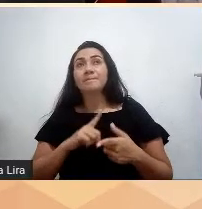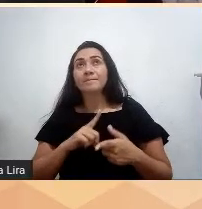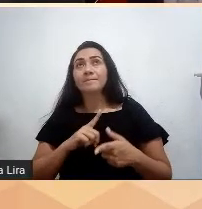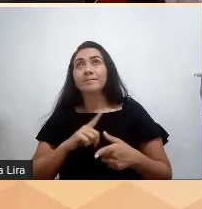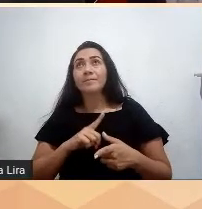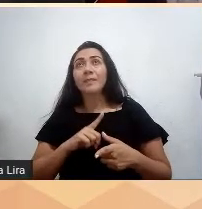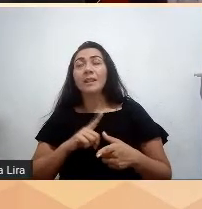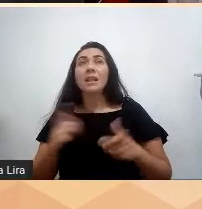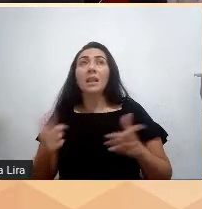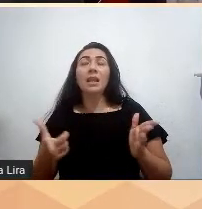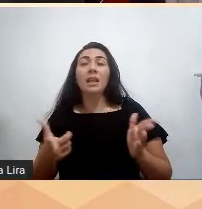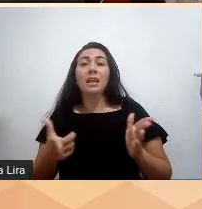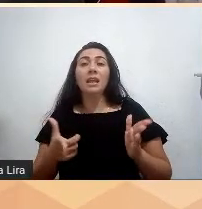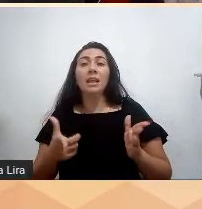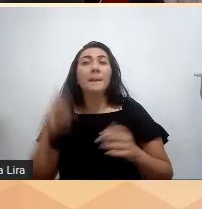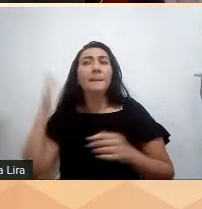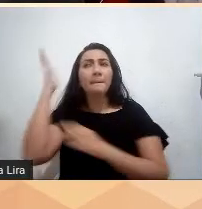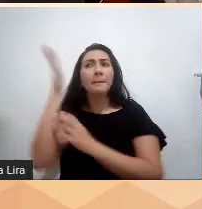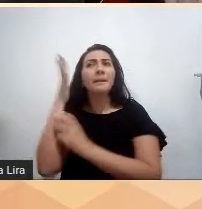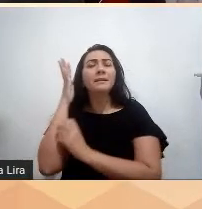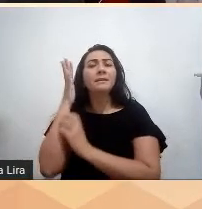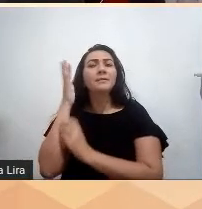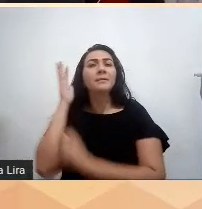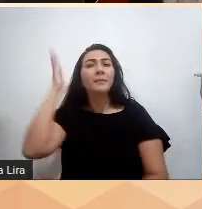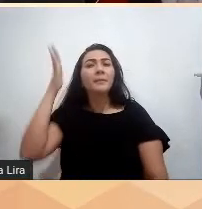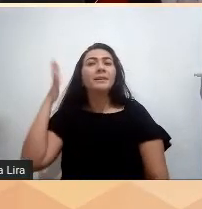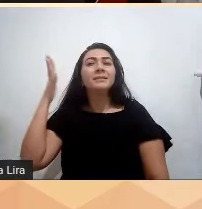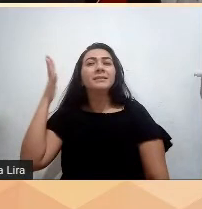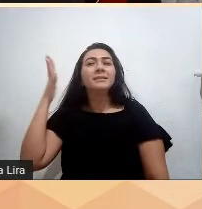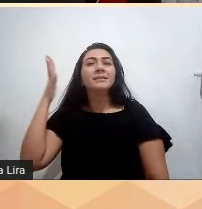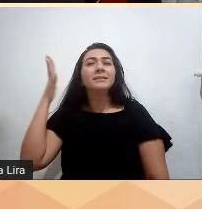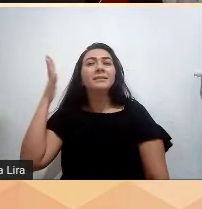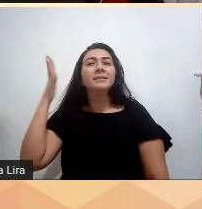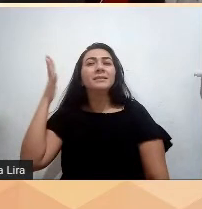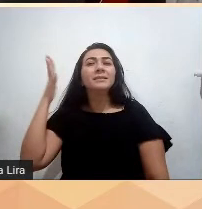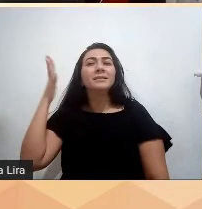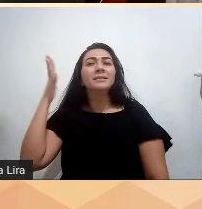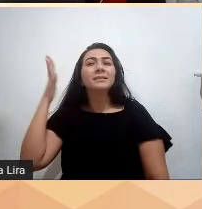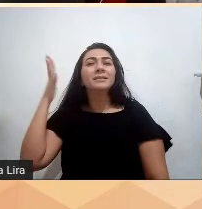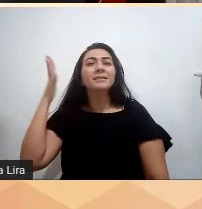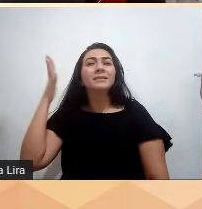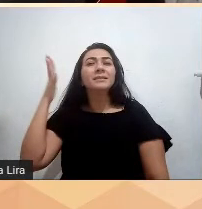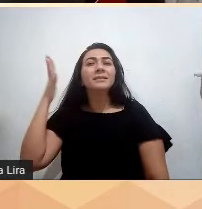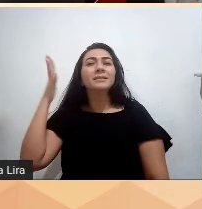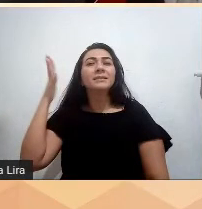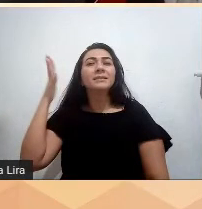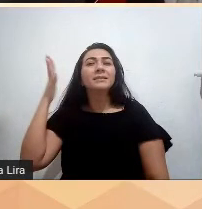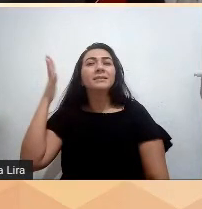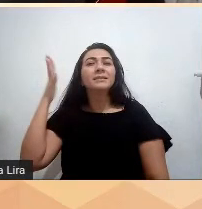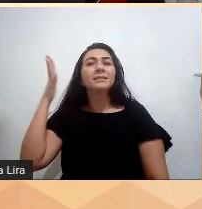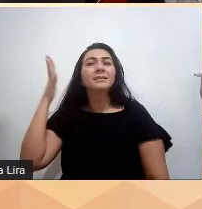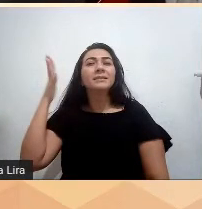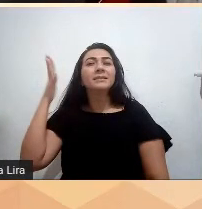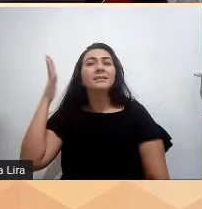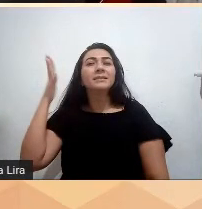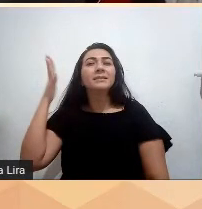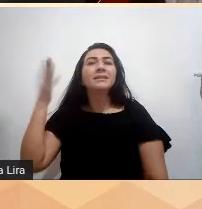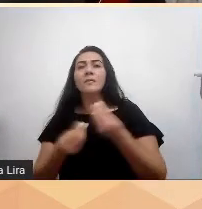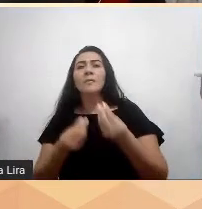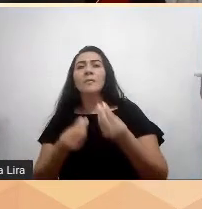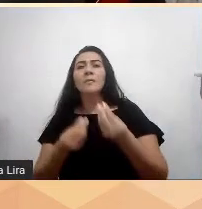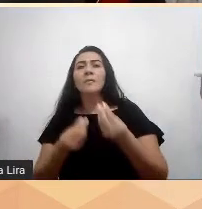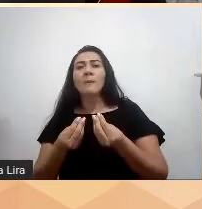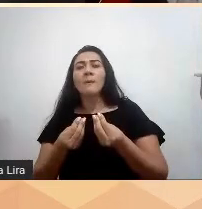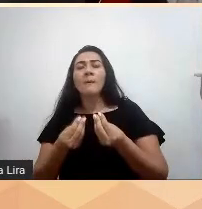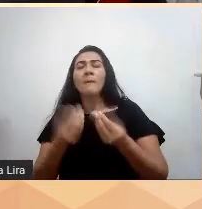palestra que eu tinha, que eu estava fazendo, em que foi mencionada essa questão de auxiliar,